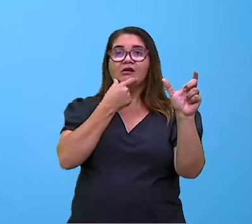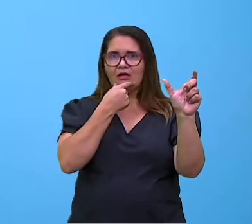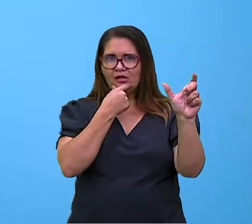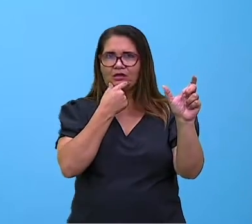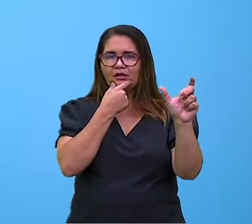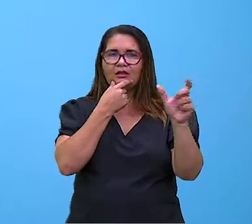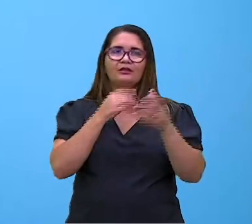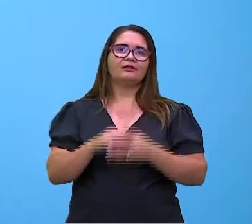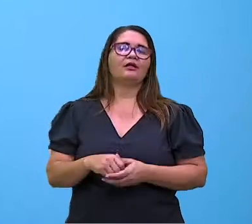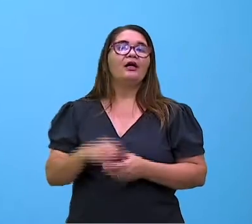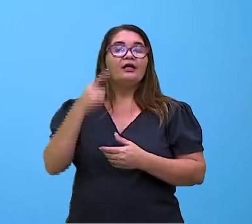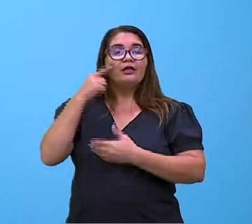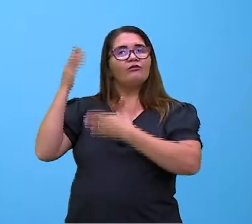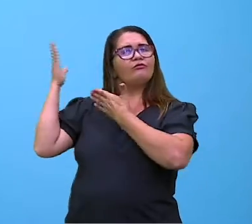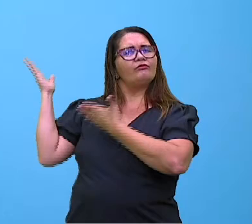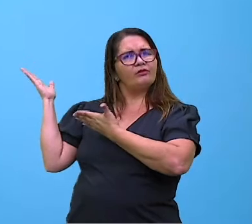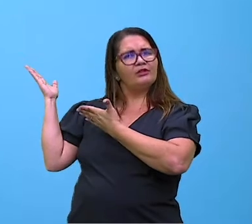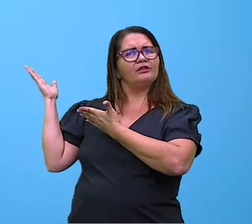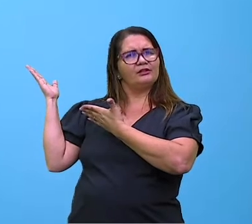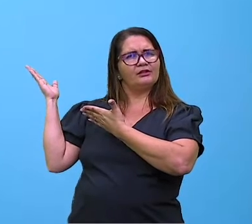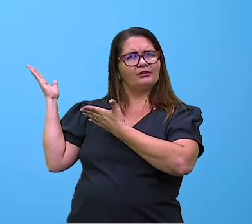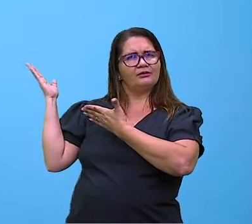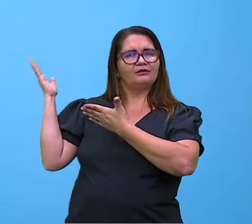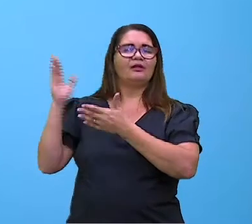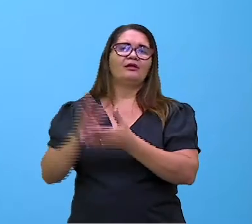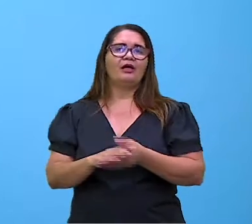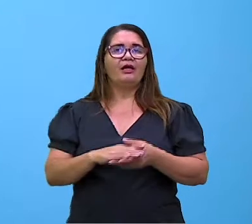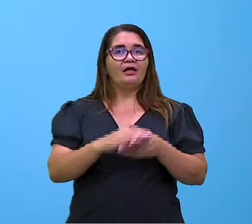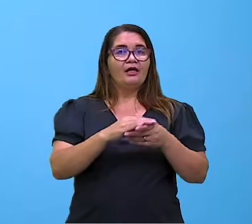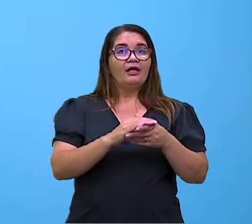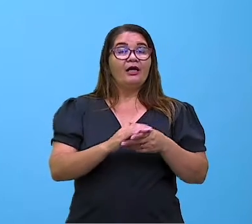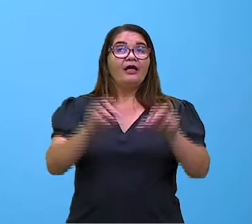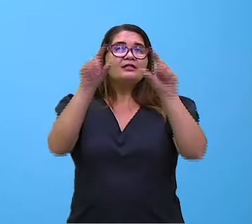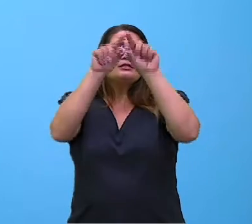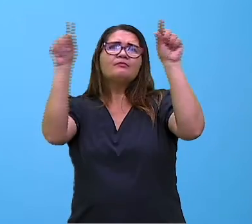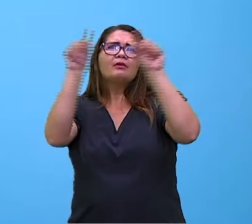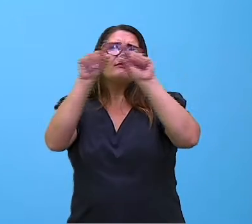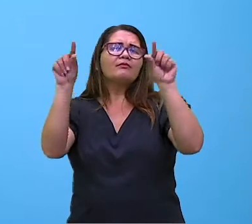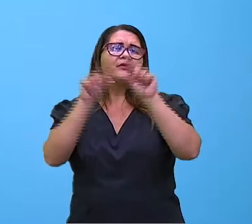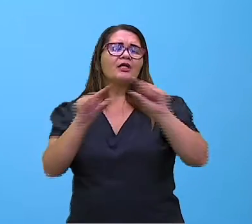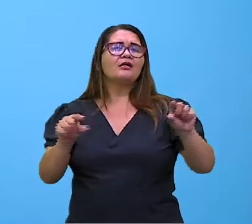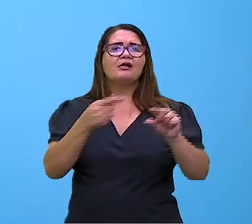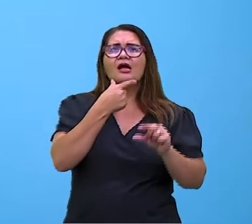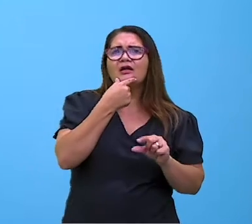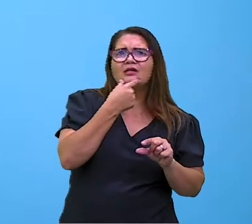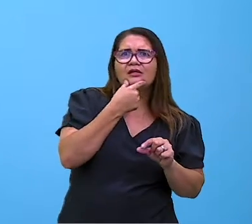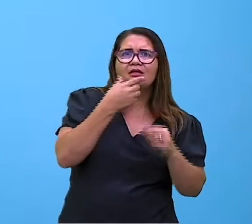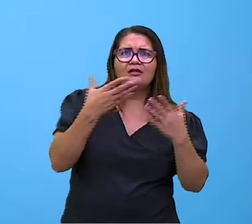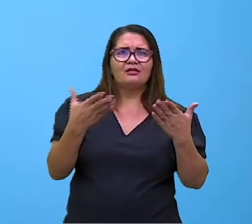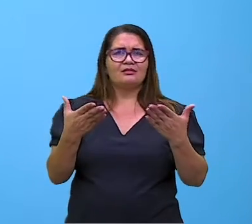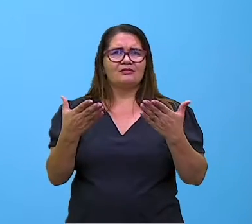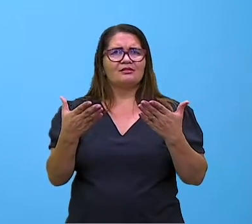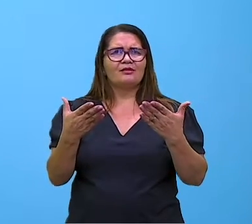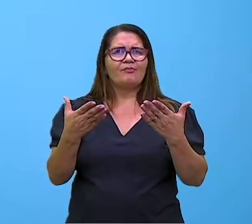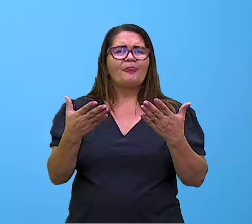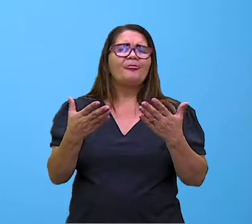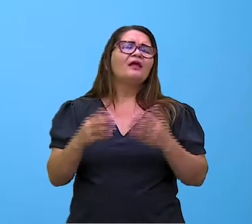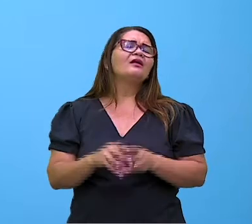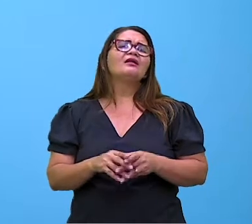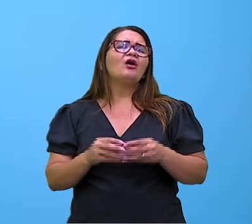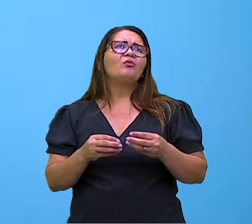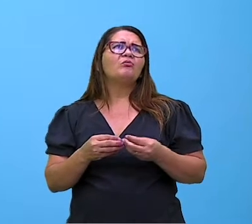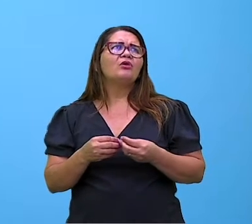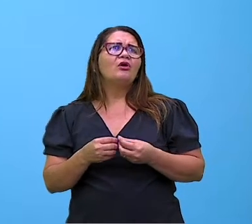What do they mean in a comic strip? O que eles quiseram dizer